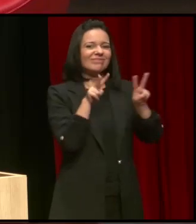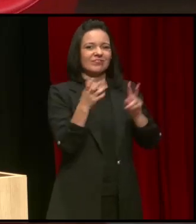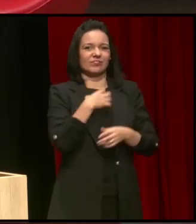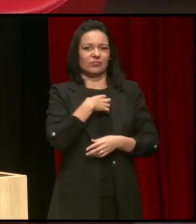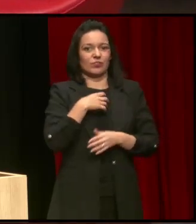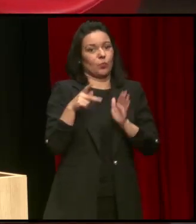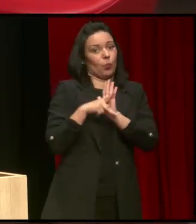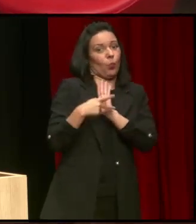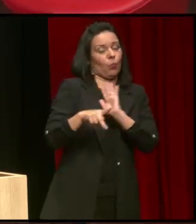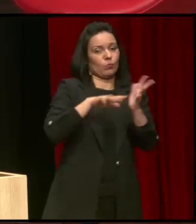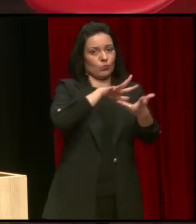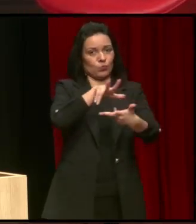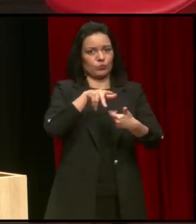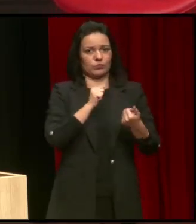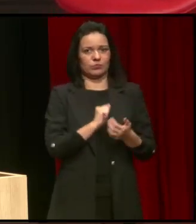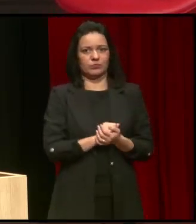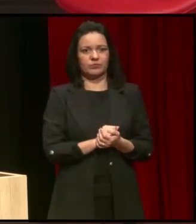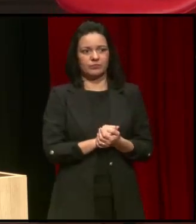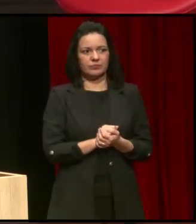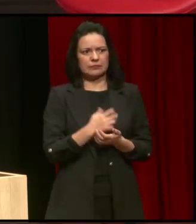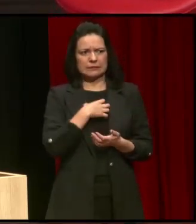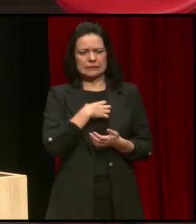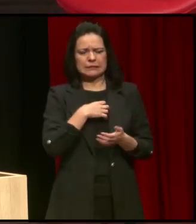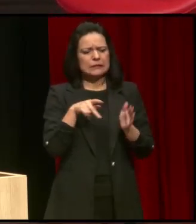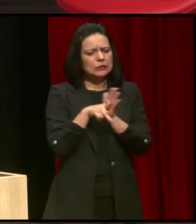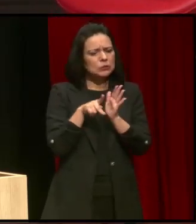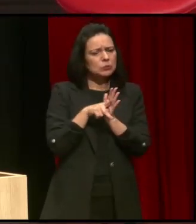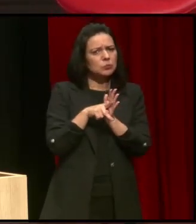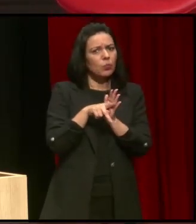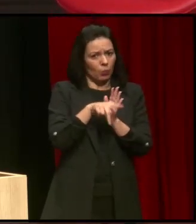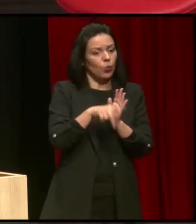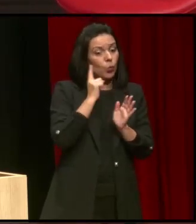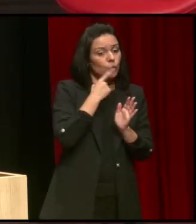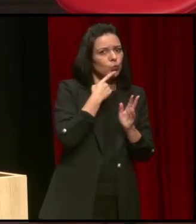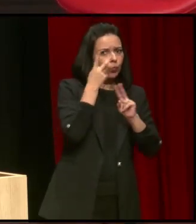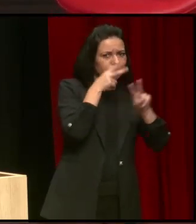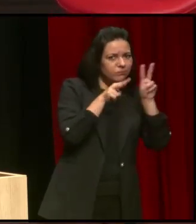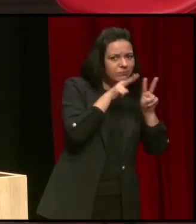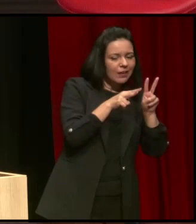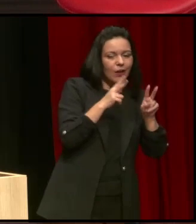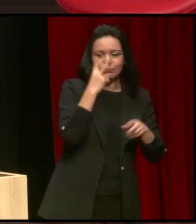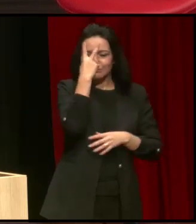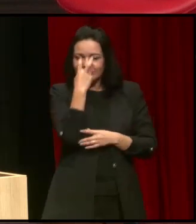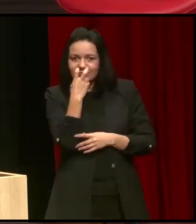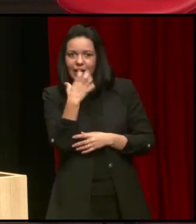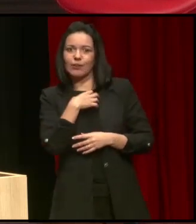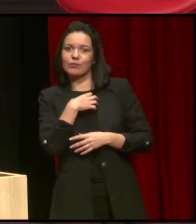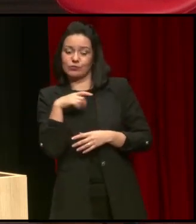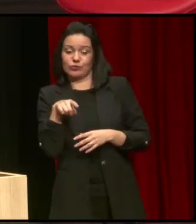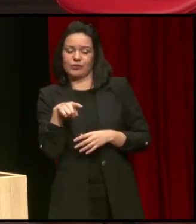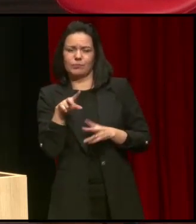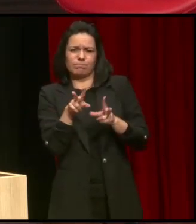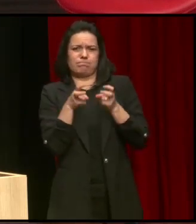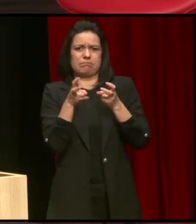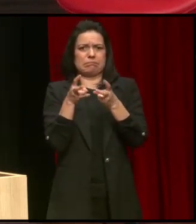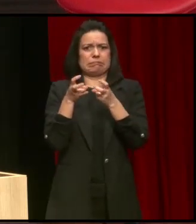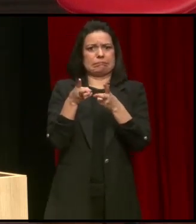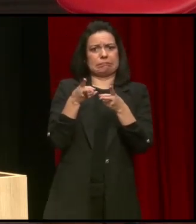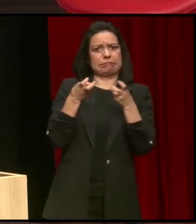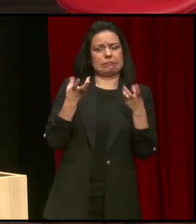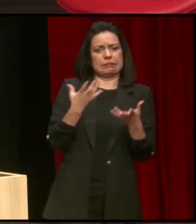grupo de pessoas, eles fazem parte de todas as nações. Mas por isso que eu digo, isso não é uma